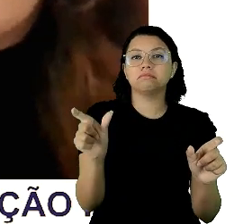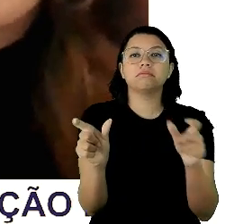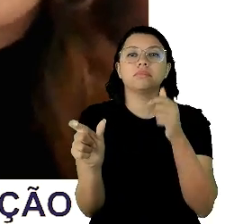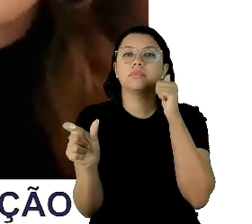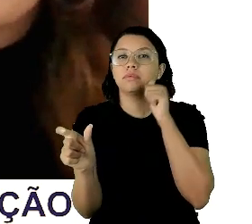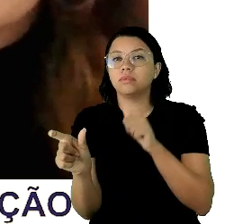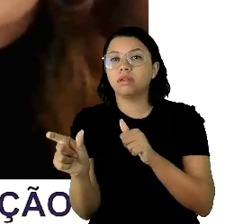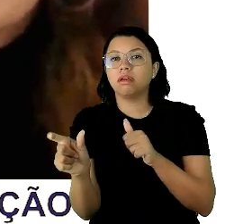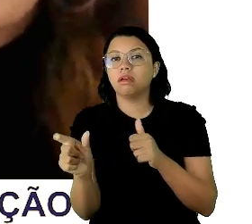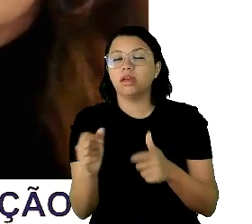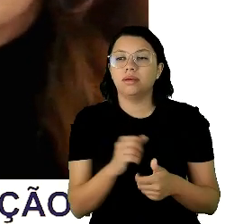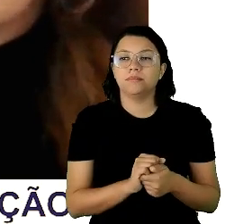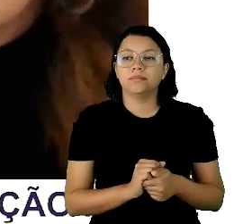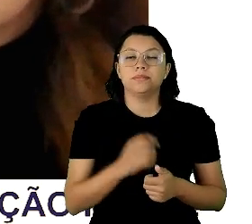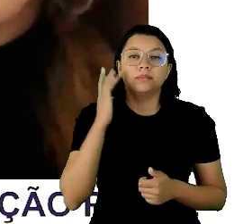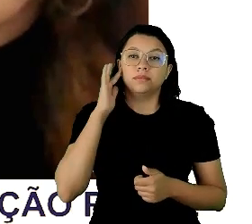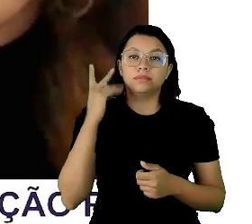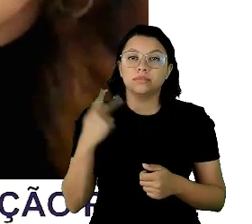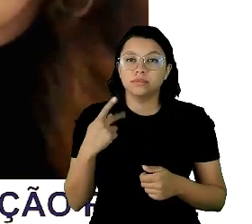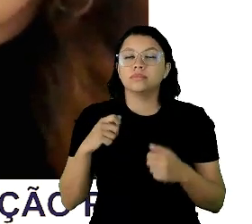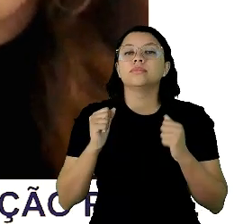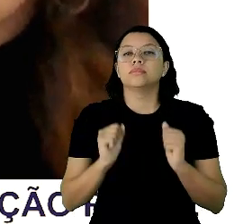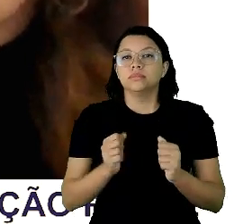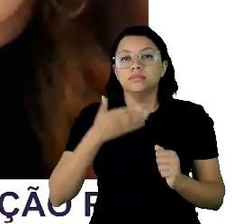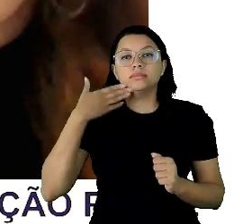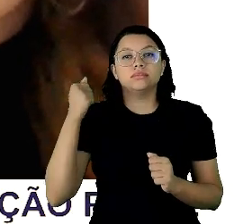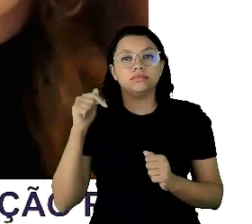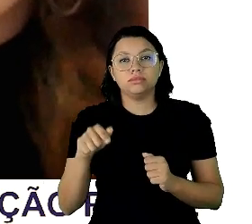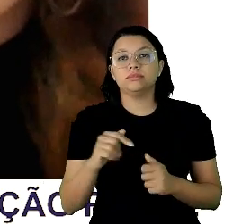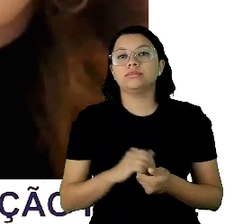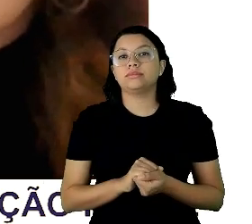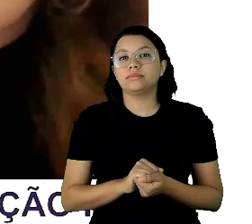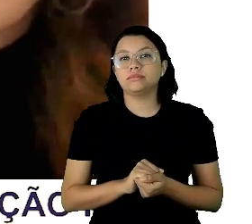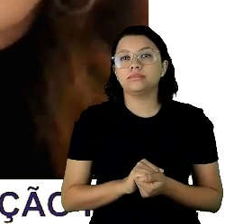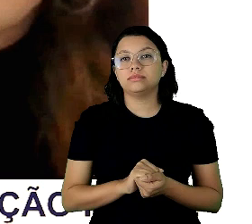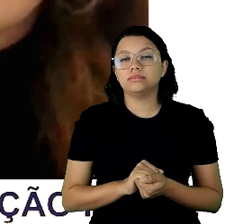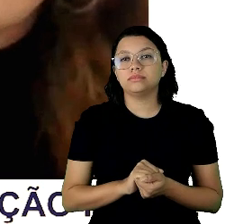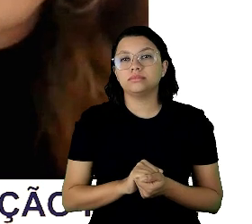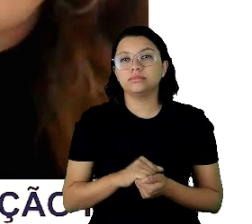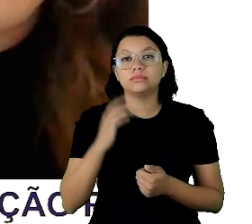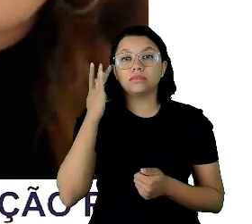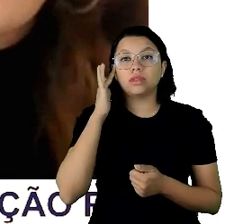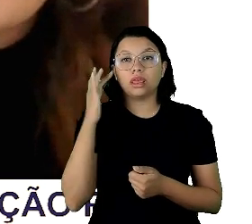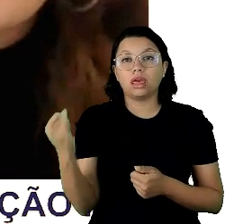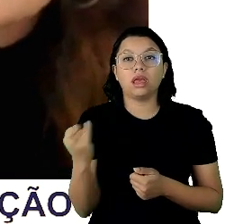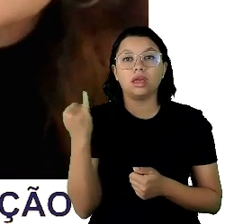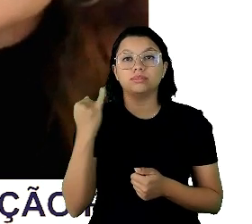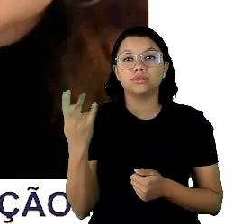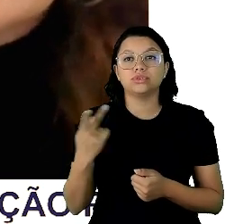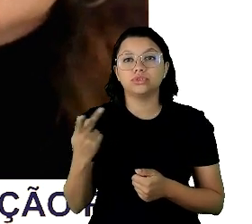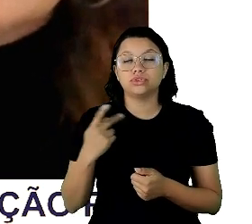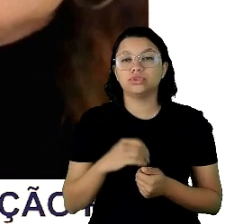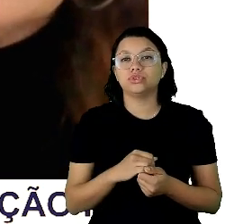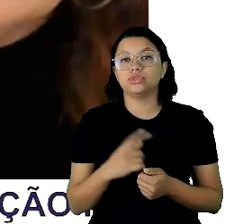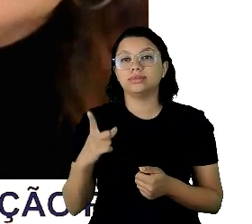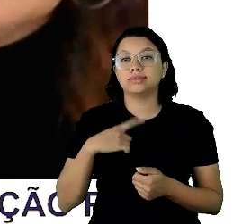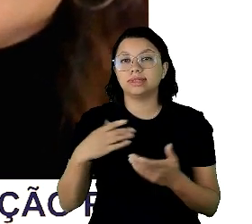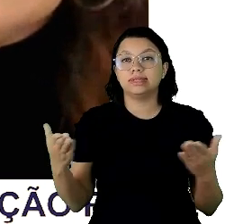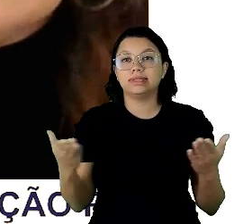poderia aprimorar isso daí. Acho importante que a gente dê esses tipos de curso para que a gente